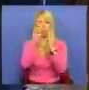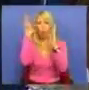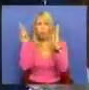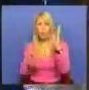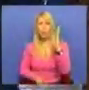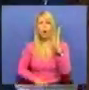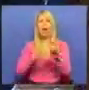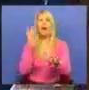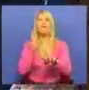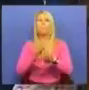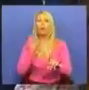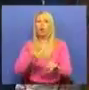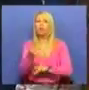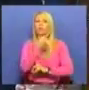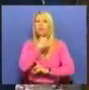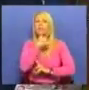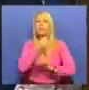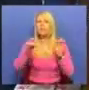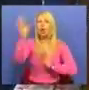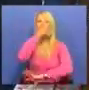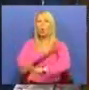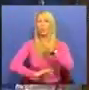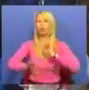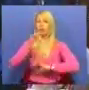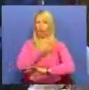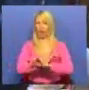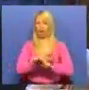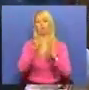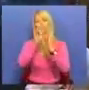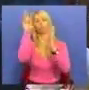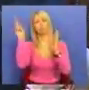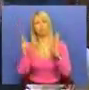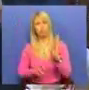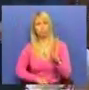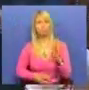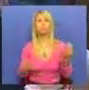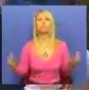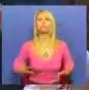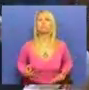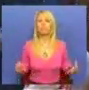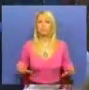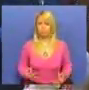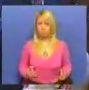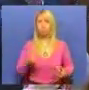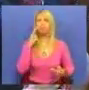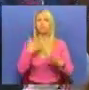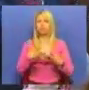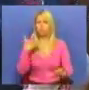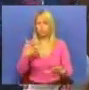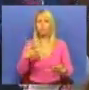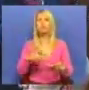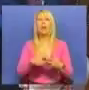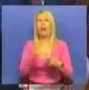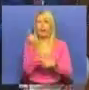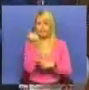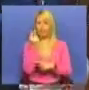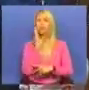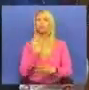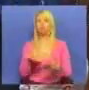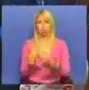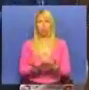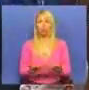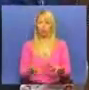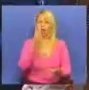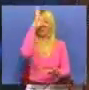virtude de uma diretiva comunitária e desceu, e o seu reflexo nos preços deixa o Governo preocupado, e é por isso que